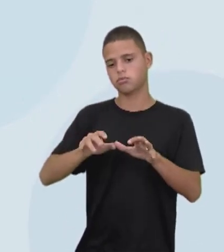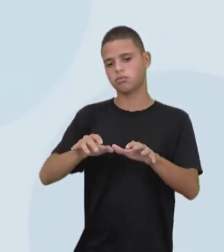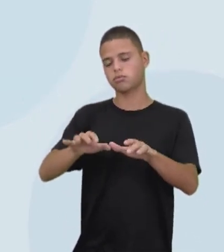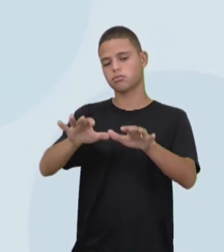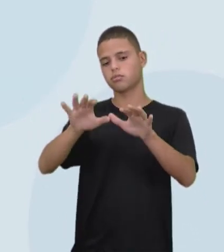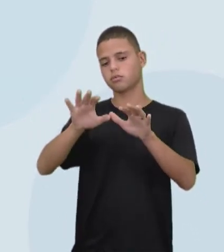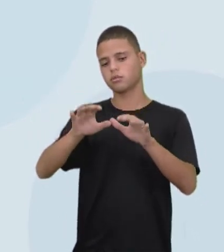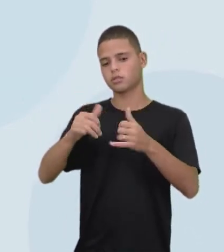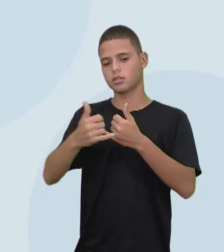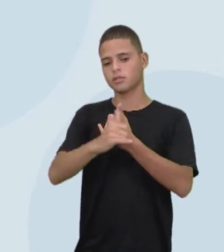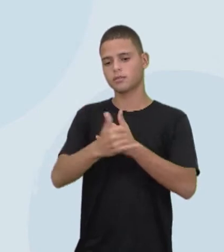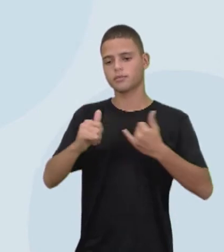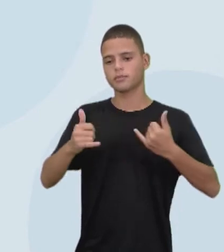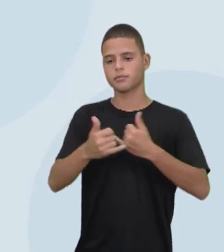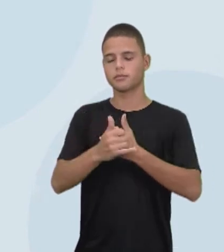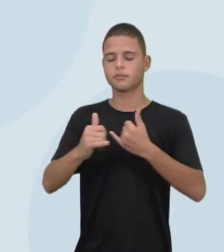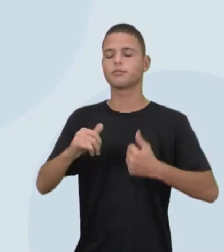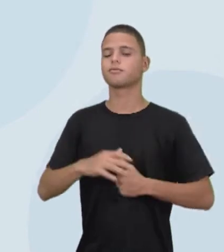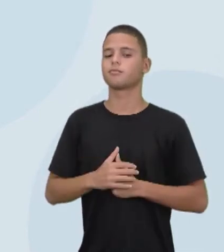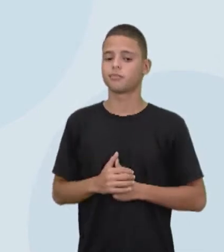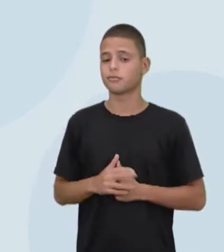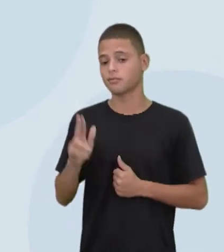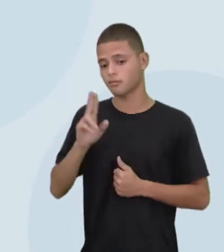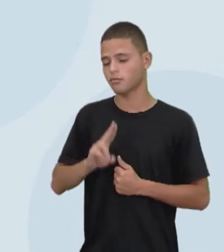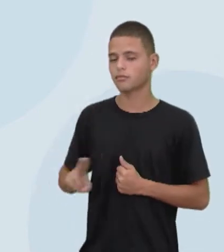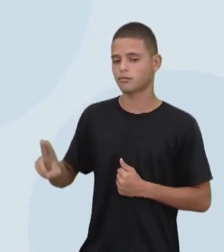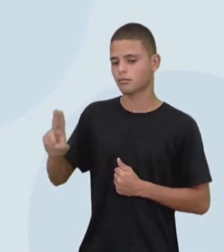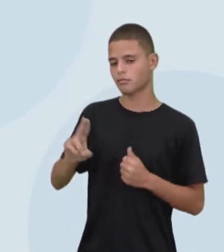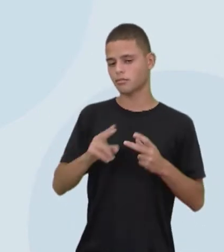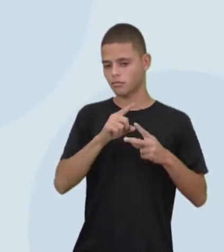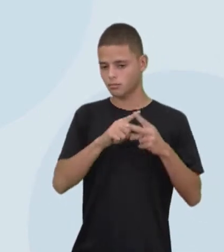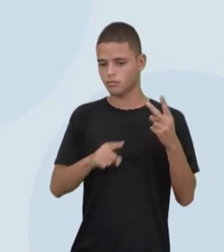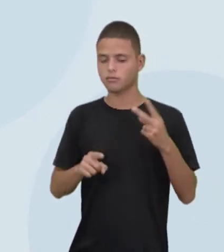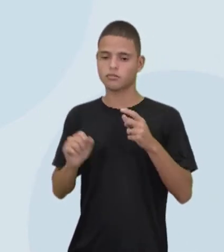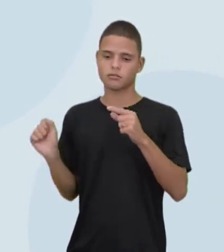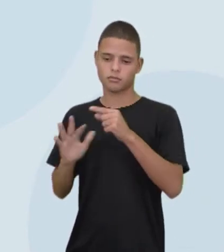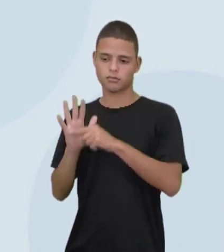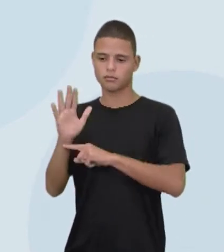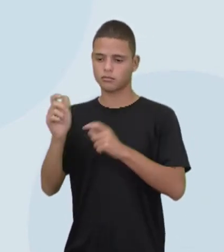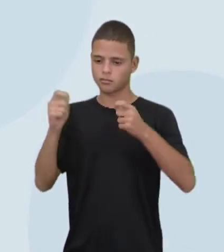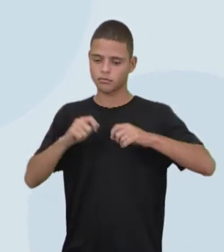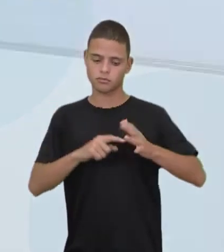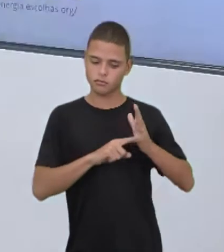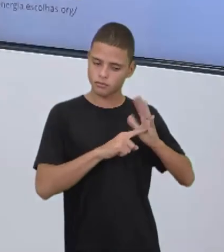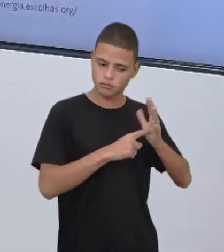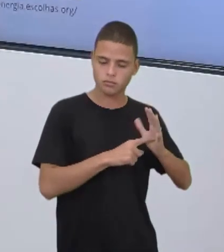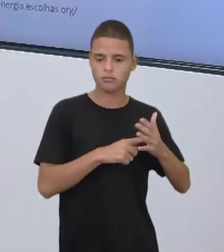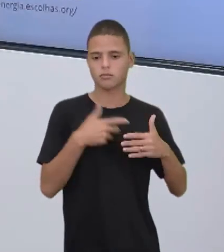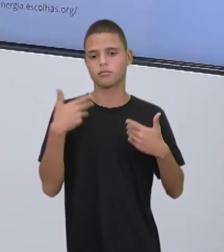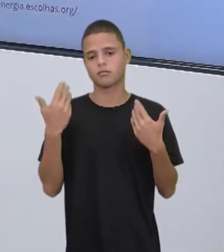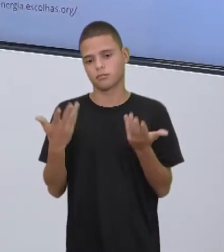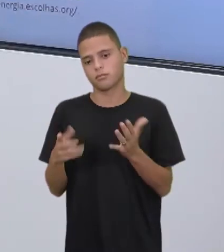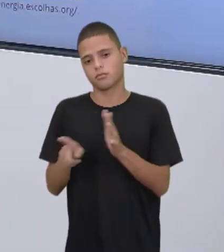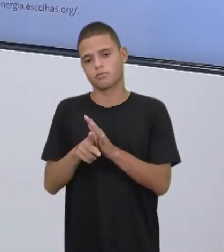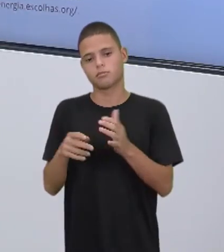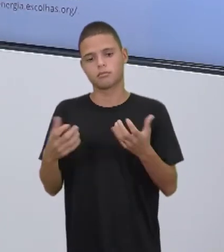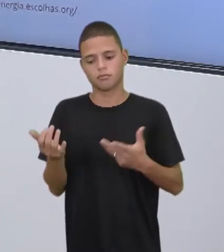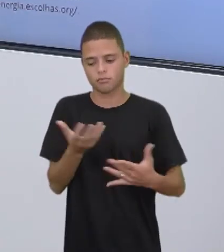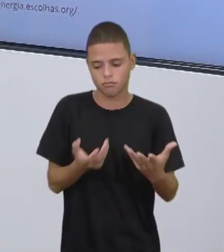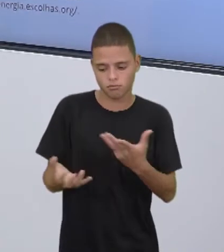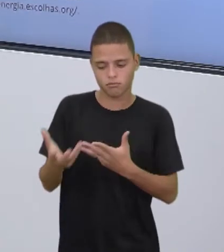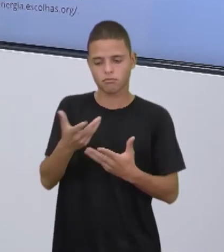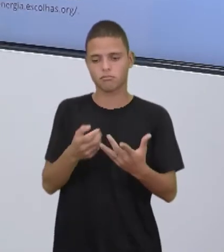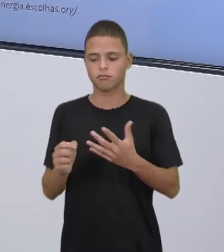a eletricidade. Então, aqui é usado em dois momentos. O próprio gás pode girar a turbina ou a queima do gás também gera um